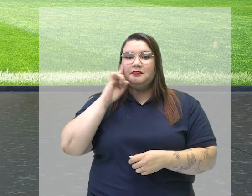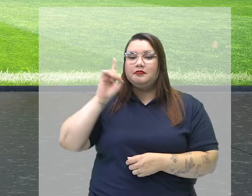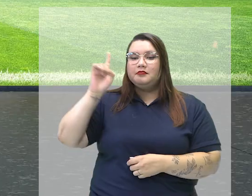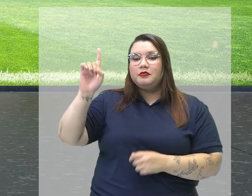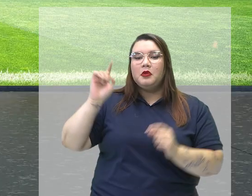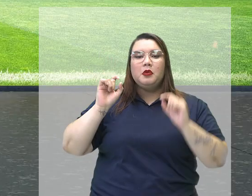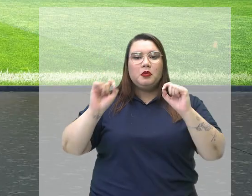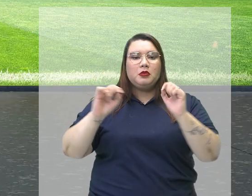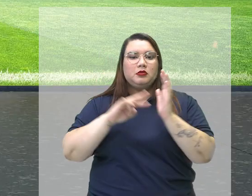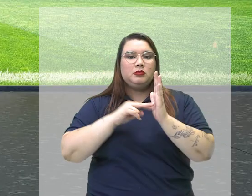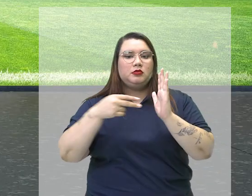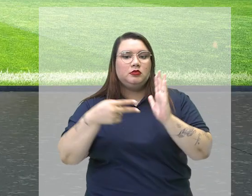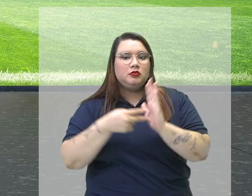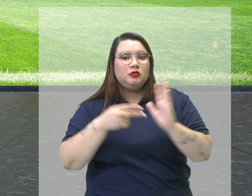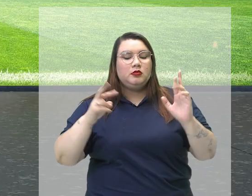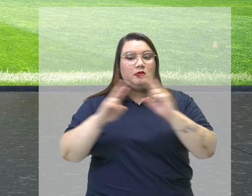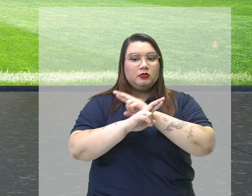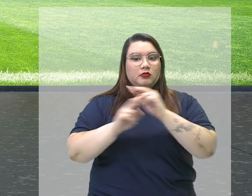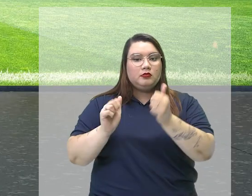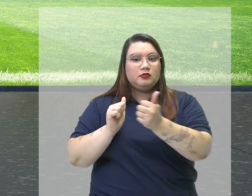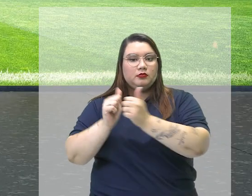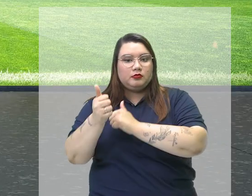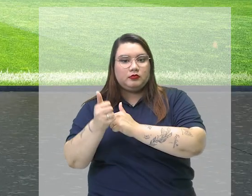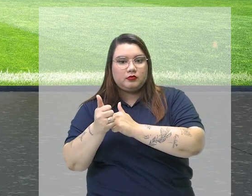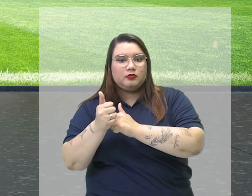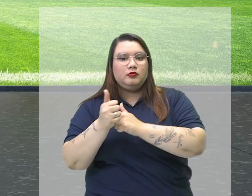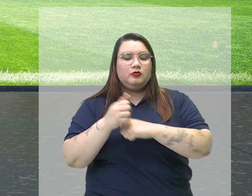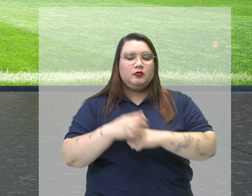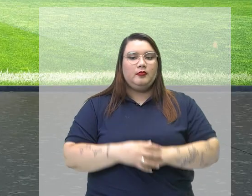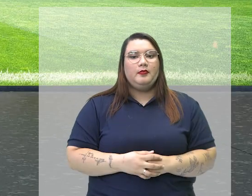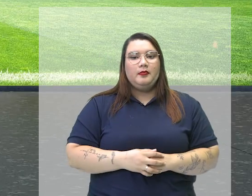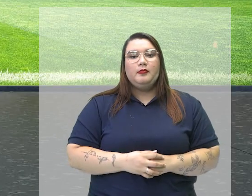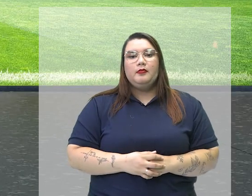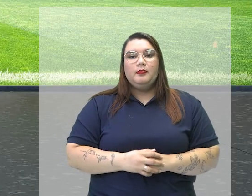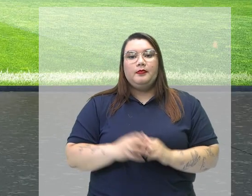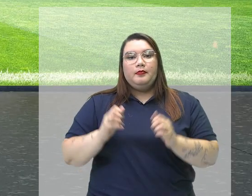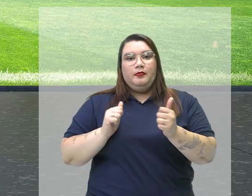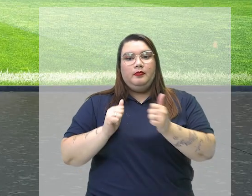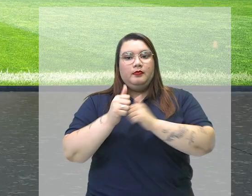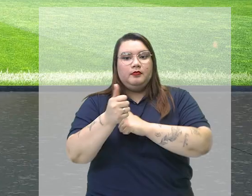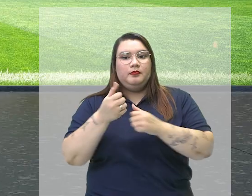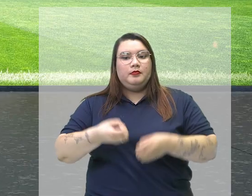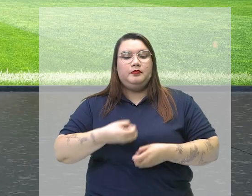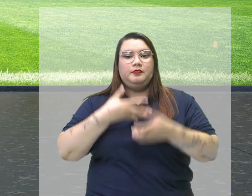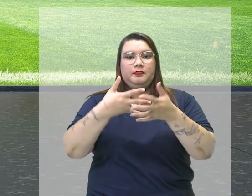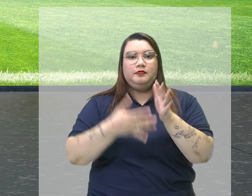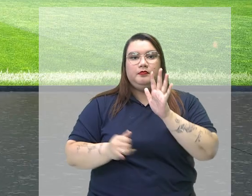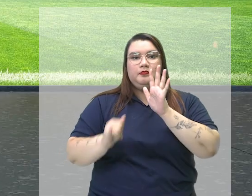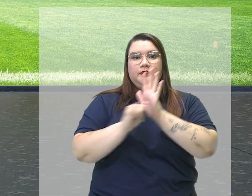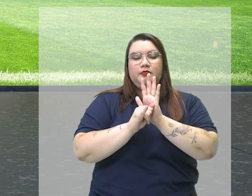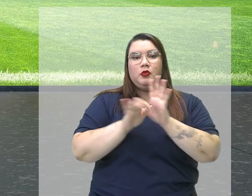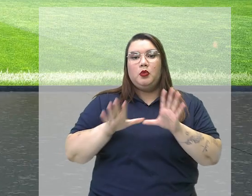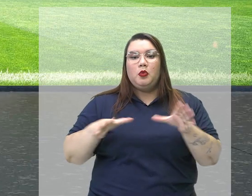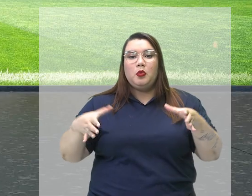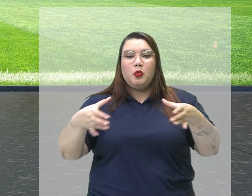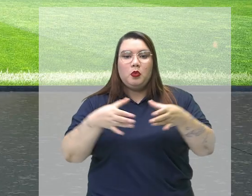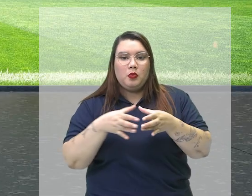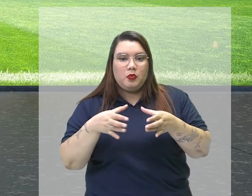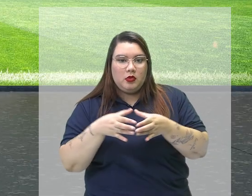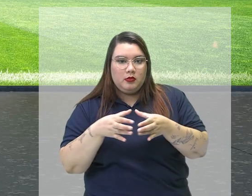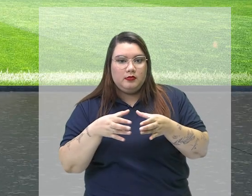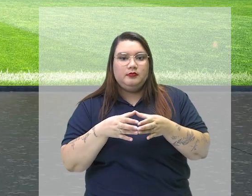ver um pouquinho do que se trata, qual é a relação do esporte com o nosso corpo. Então, o esporte é uma expressão de